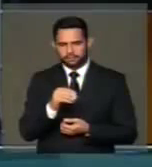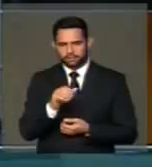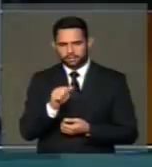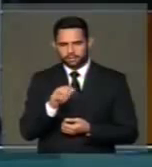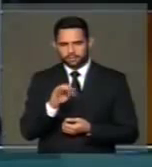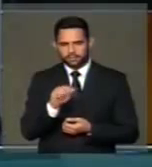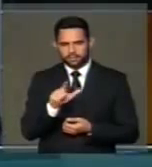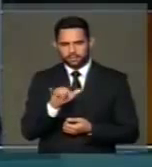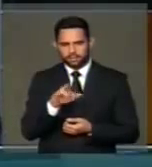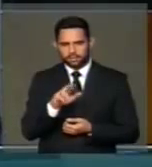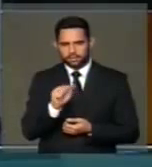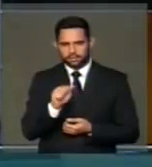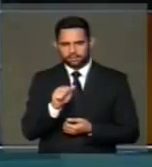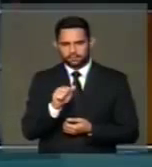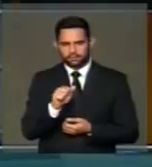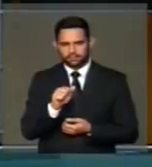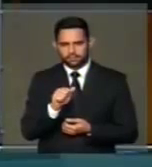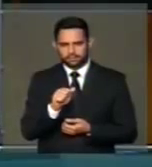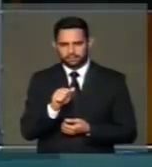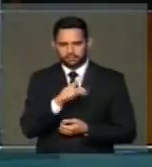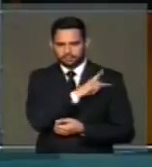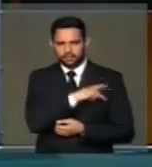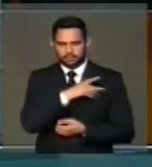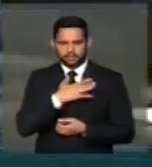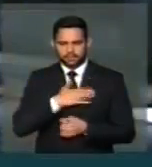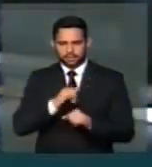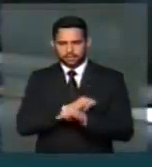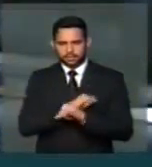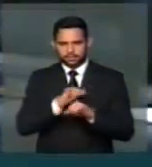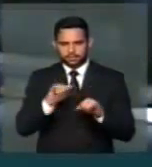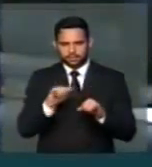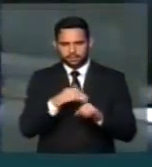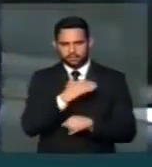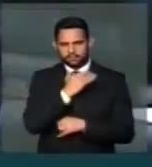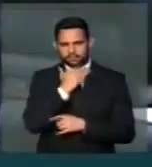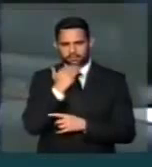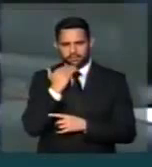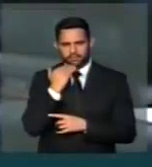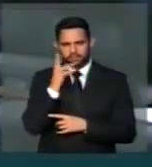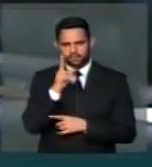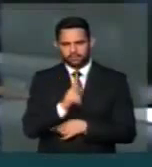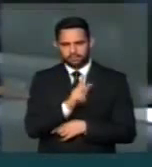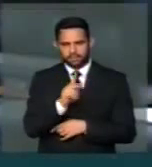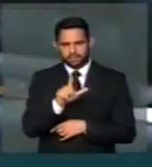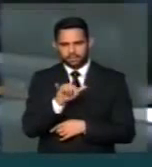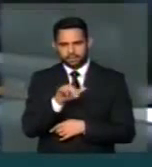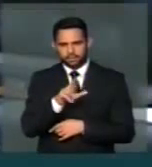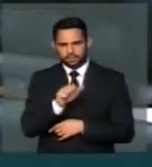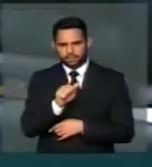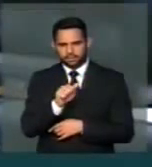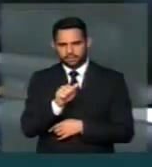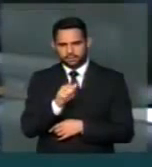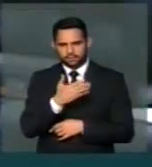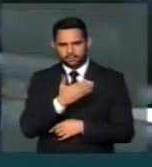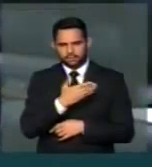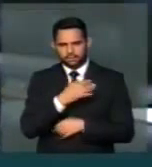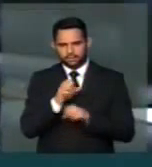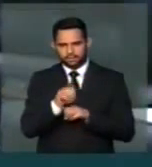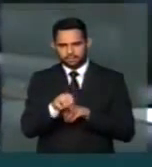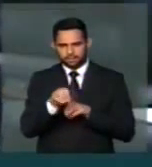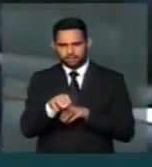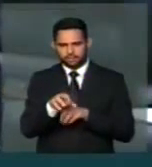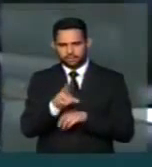Atila Lira. Lira. Do Piauí. Eu quero registrar o falecimento do padre Lira, um grande